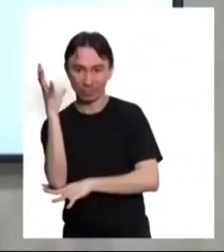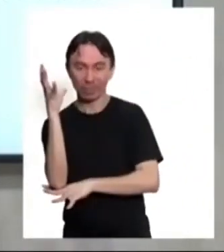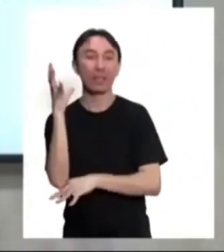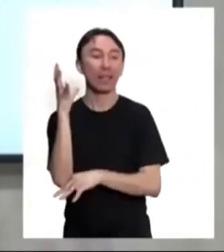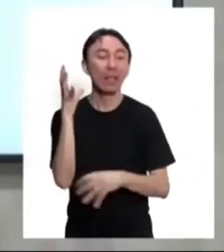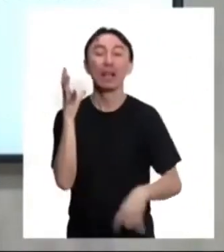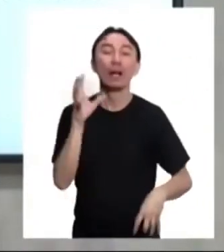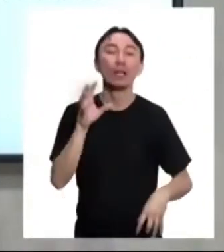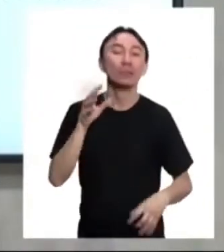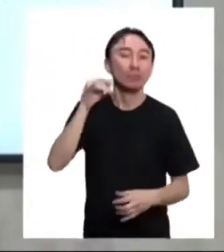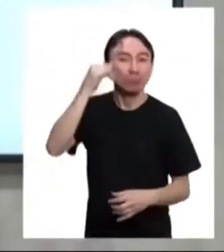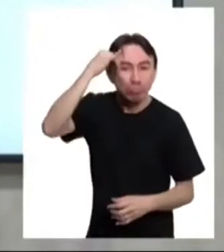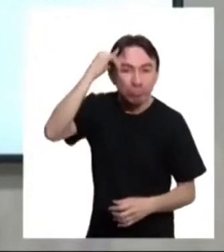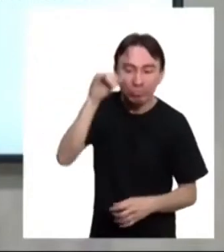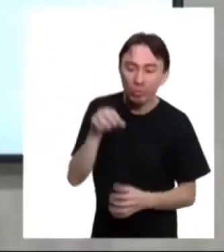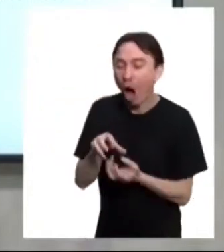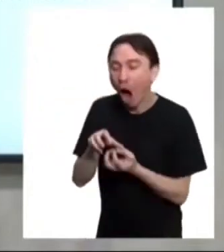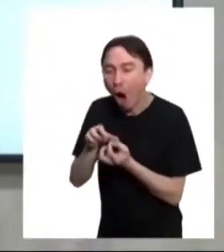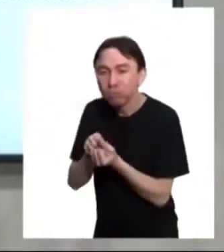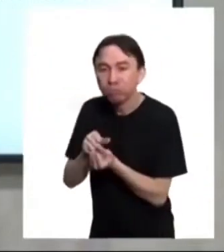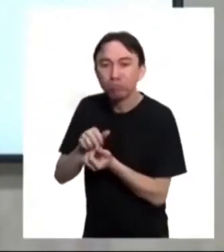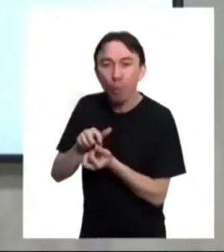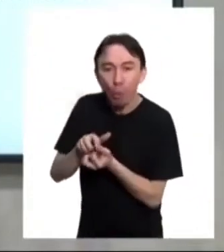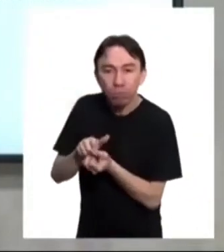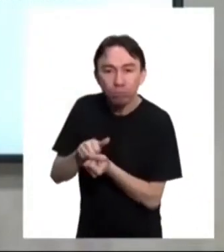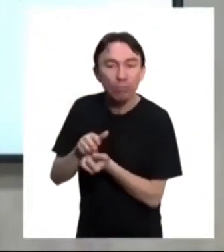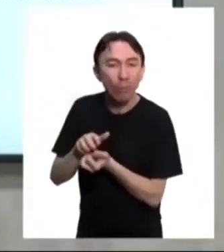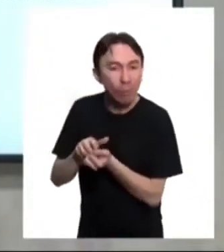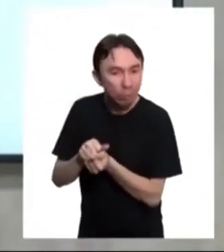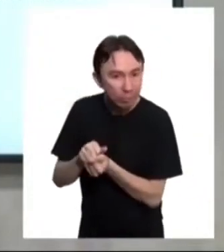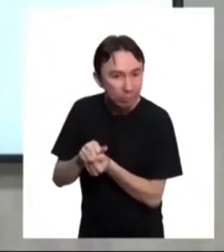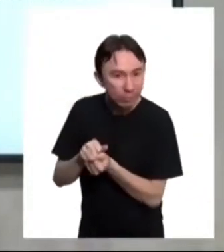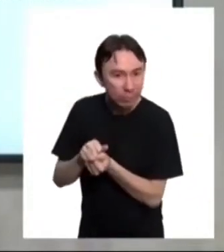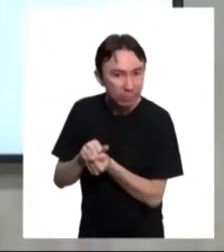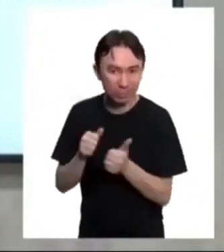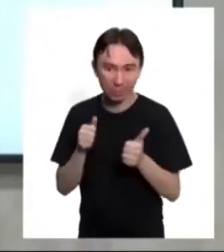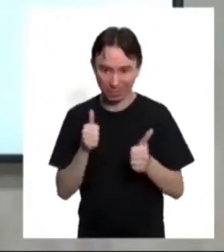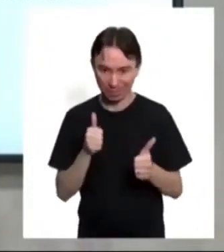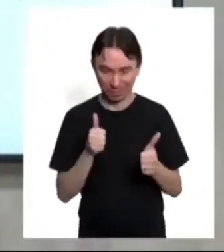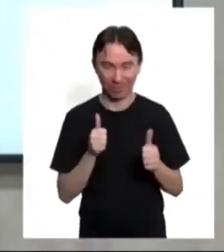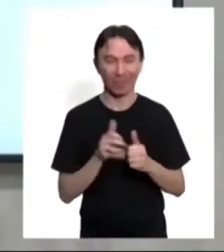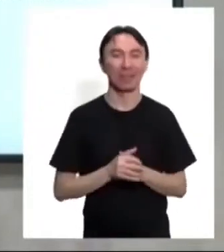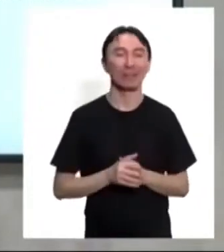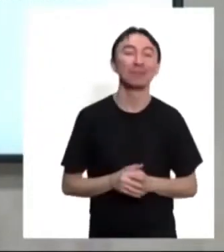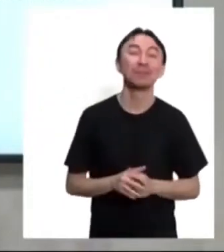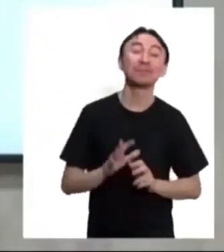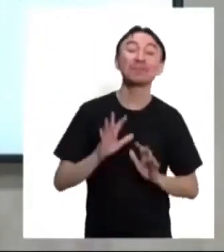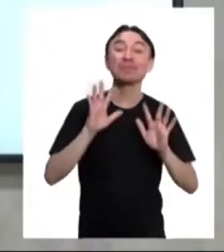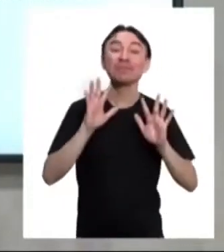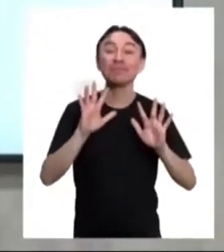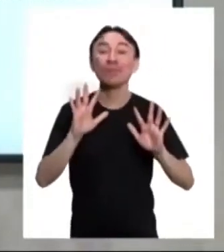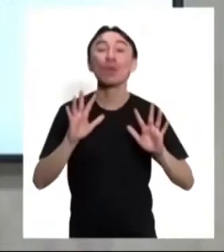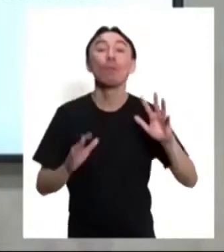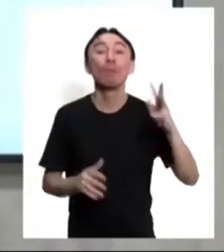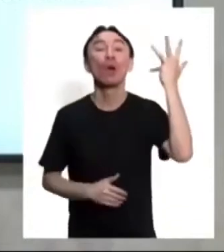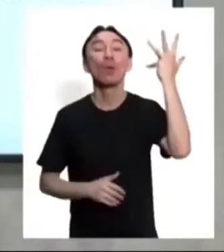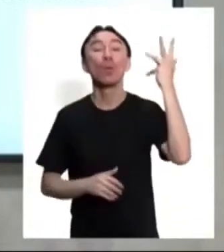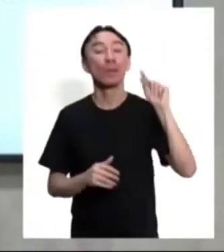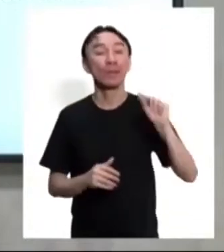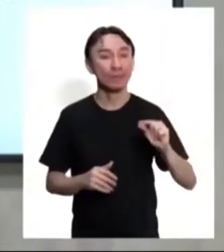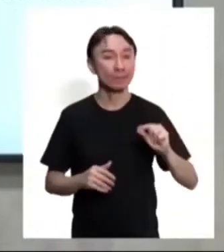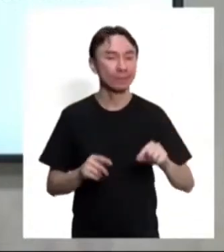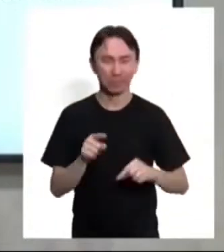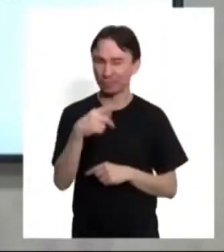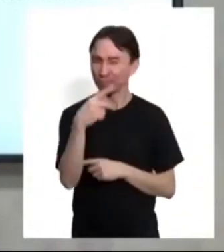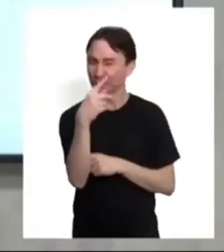pela alimentação. Olha que espetáculo, certo? Acontece que quando você